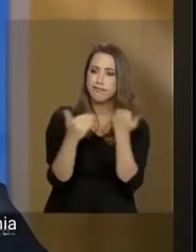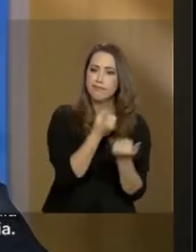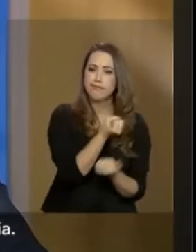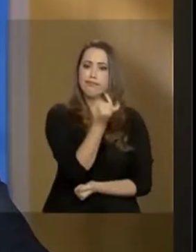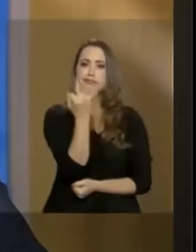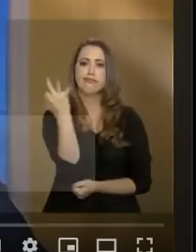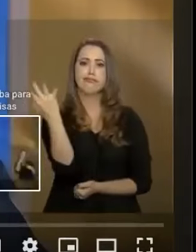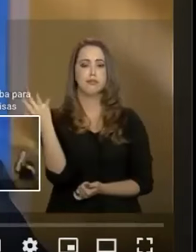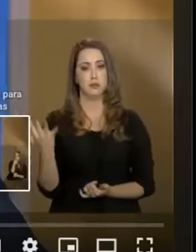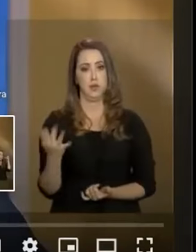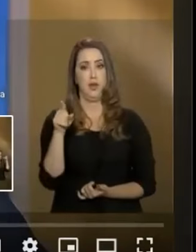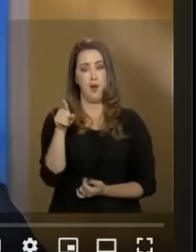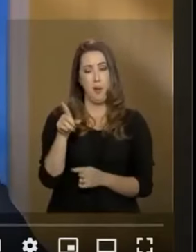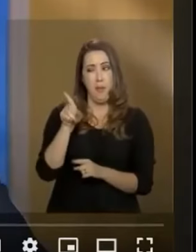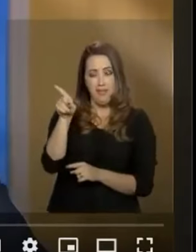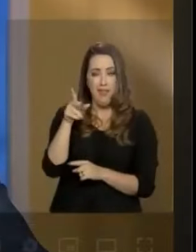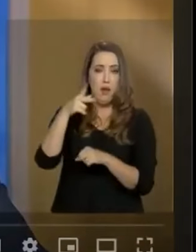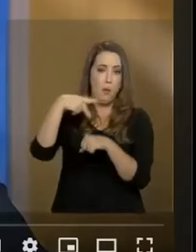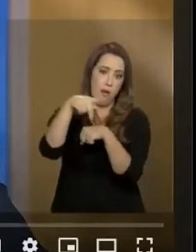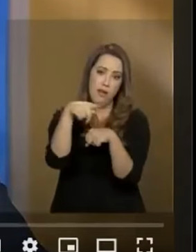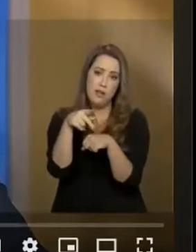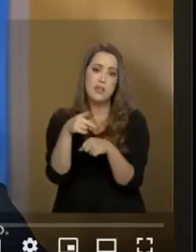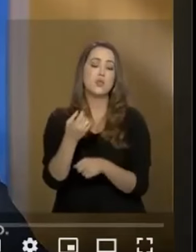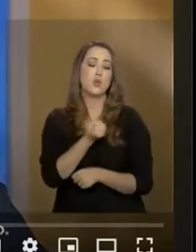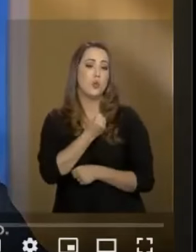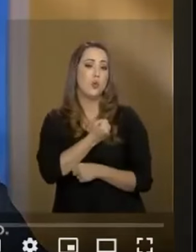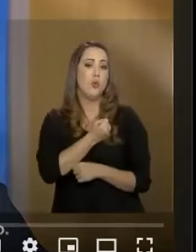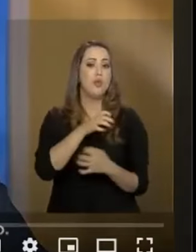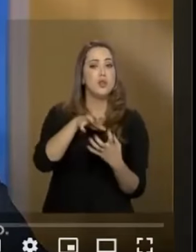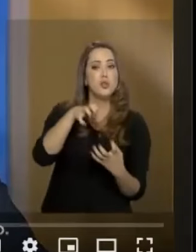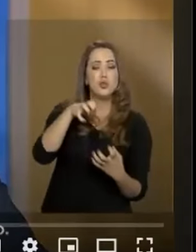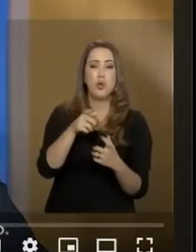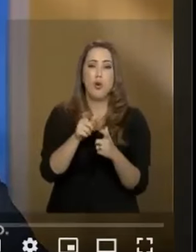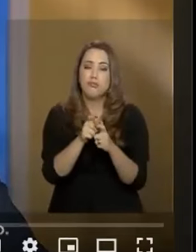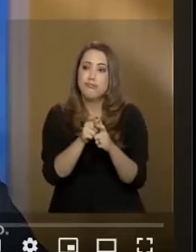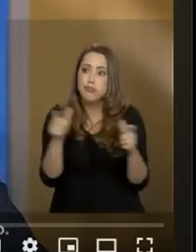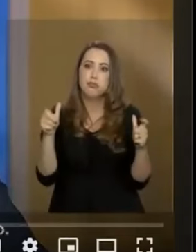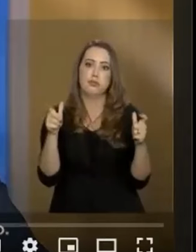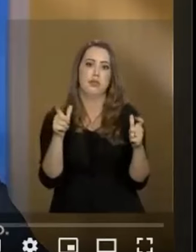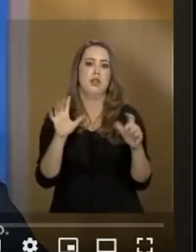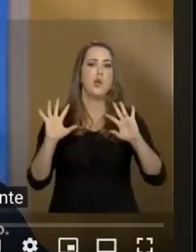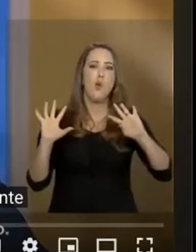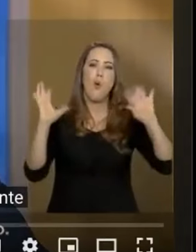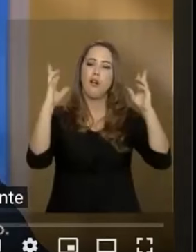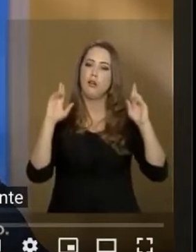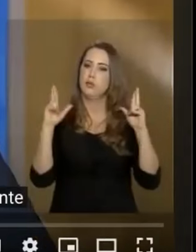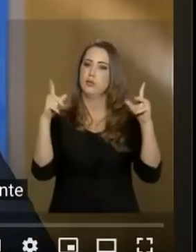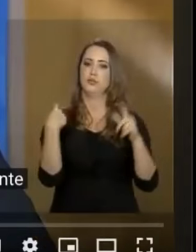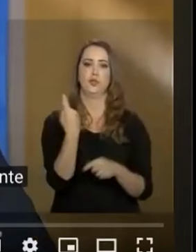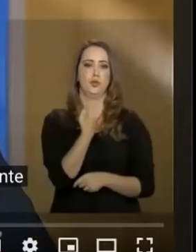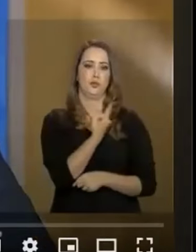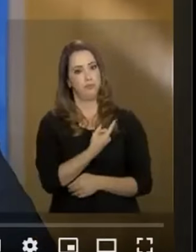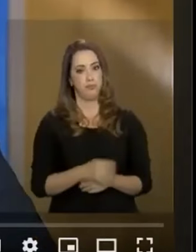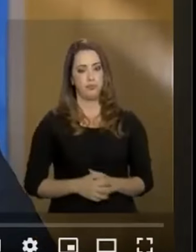Itália. País com grande número de idosos Vamos a e adelantar com un poco clima acá. totalmente diferente do